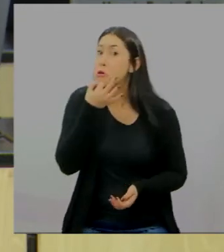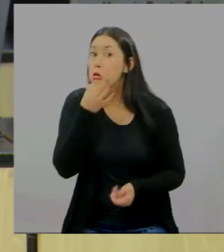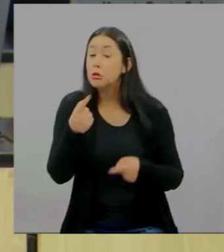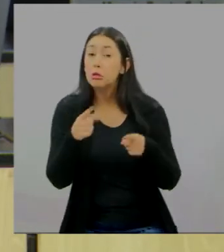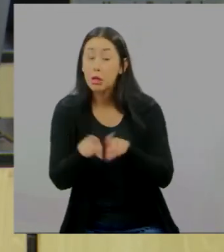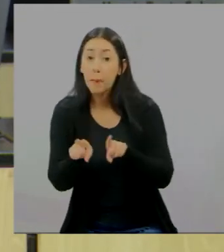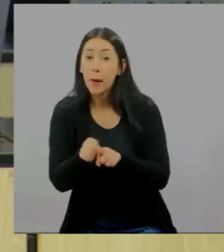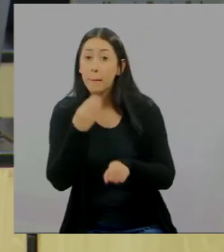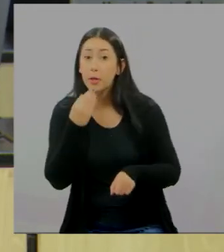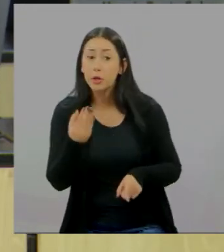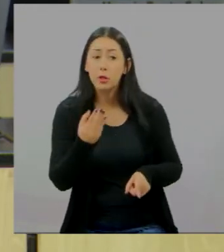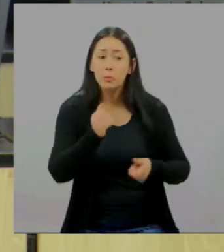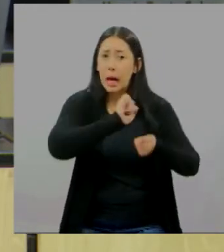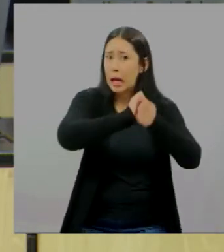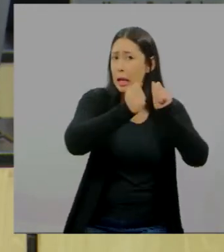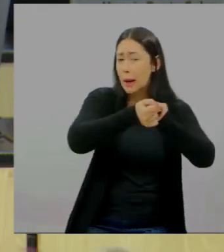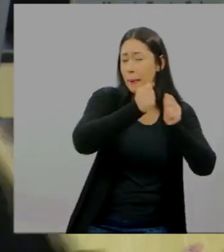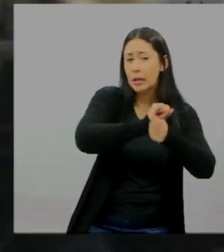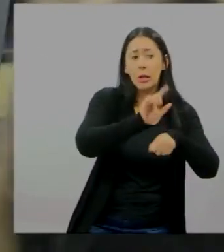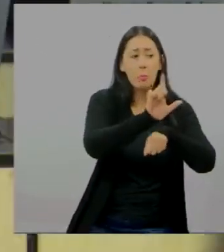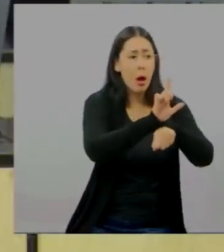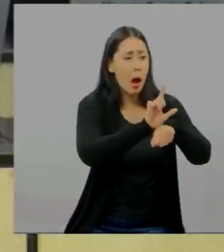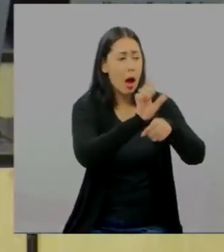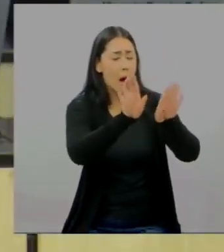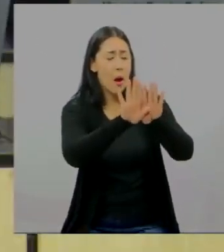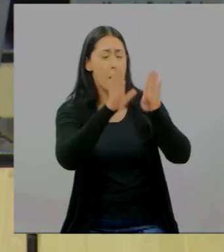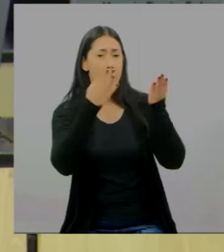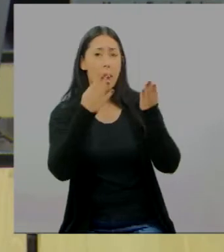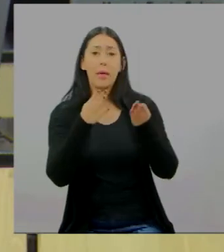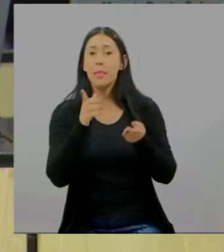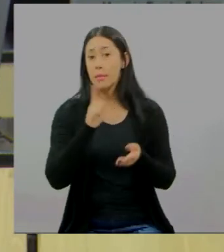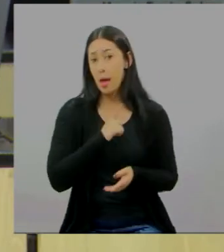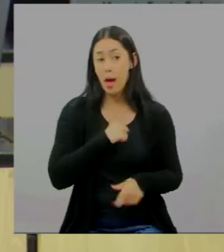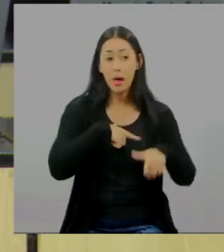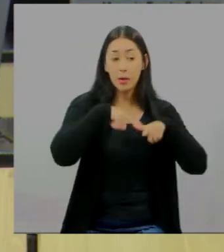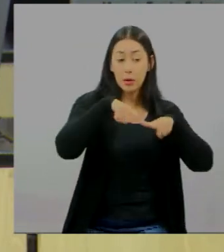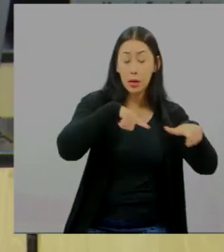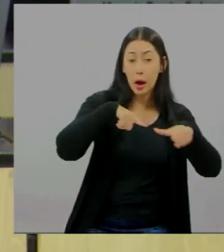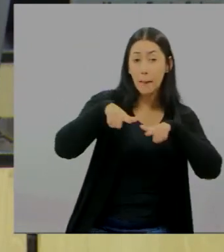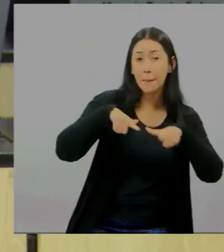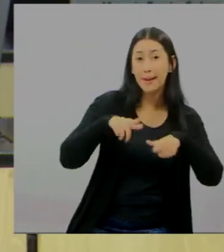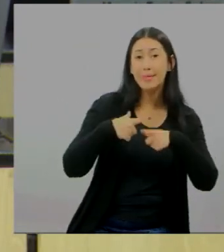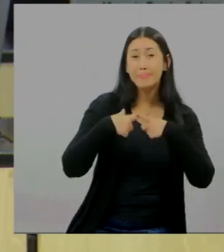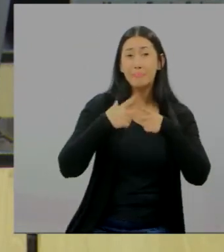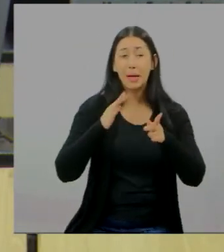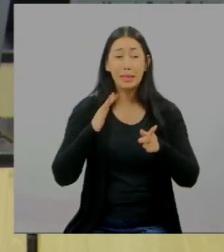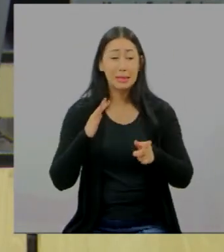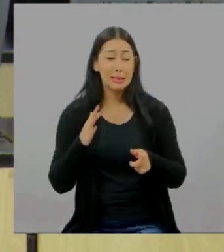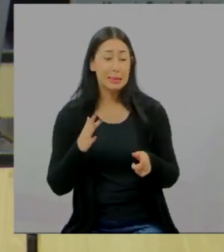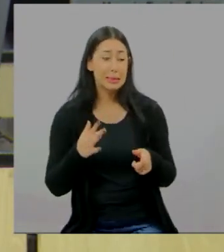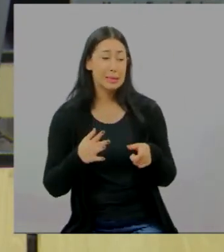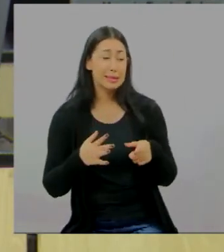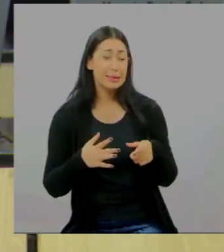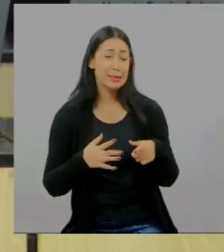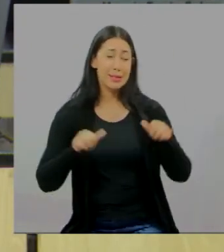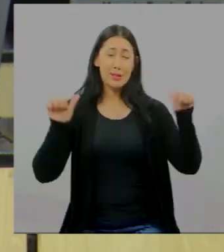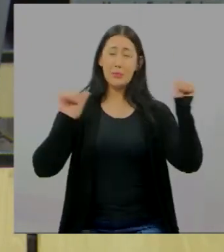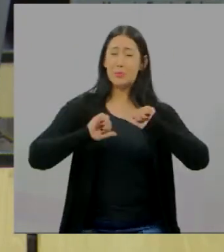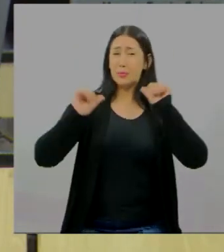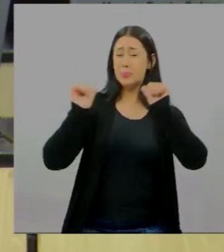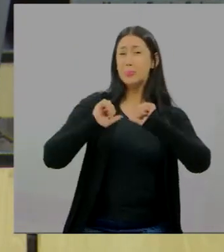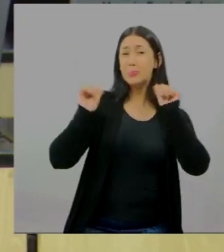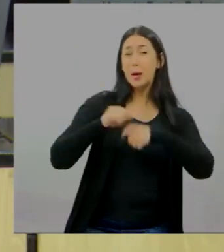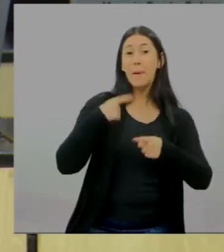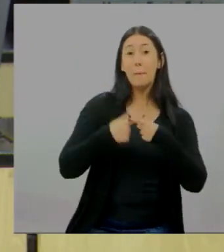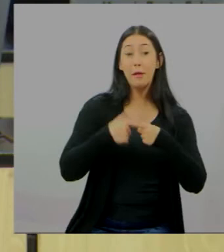do comércio local para a manutenção de vários postos de trabalho, ficariam em estado drástico a respeito da manutenção das